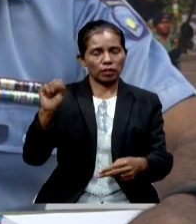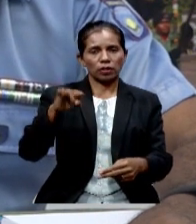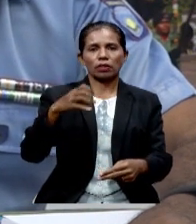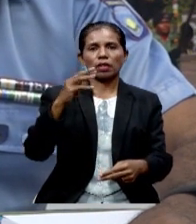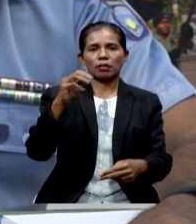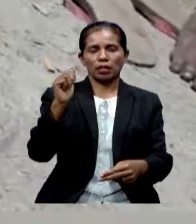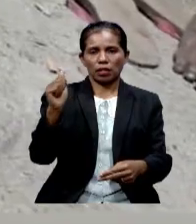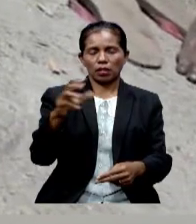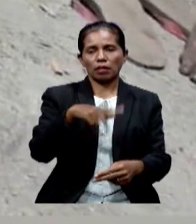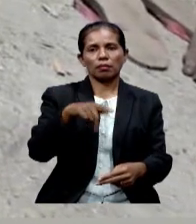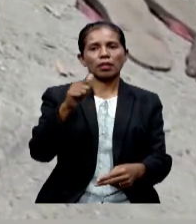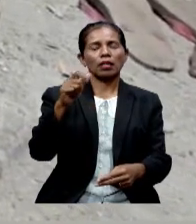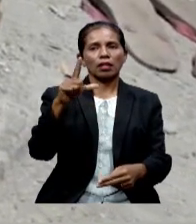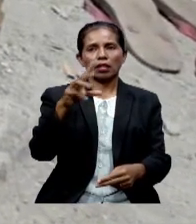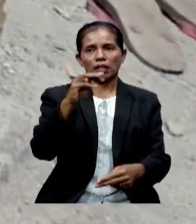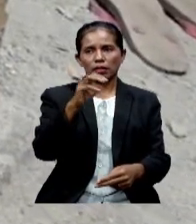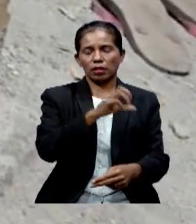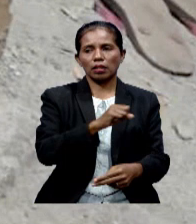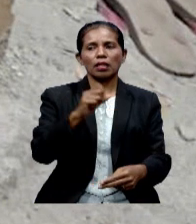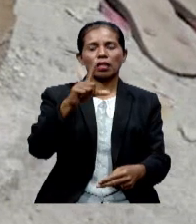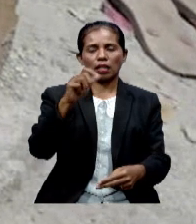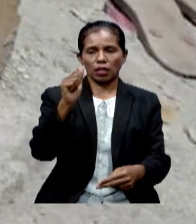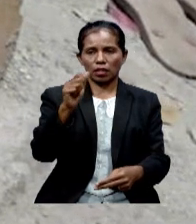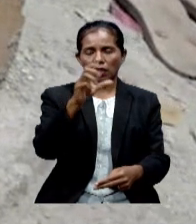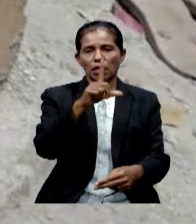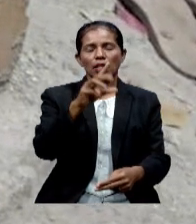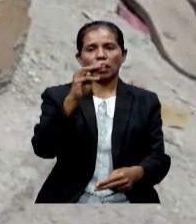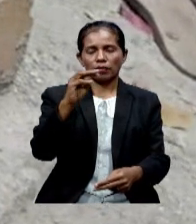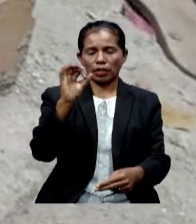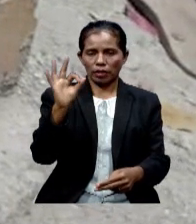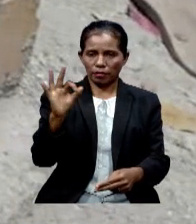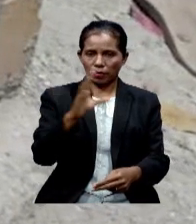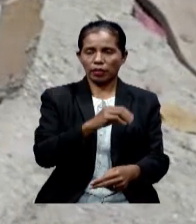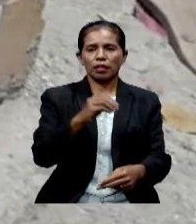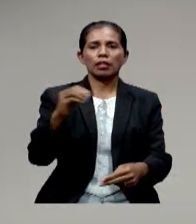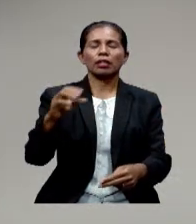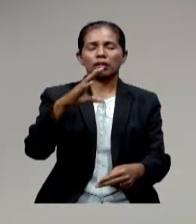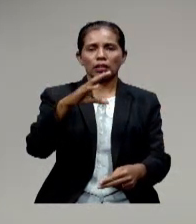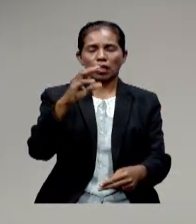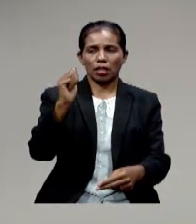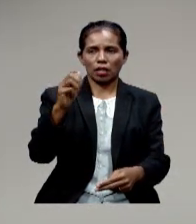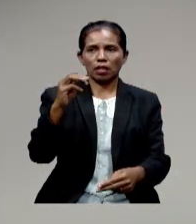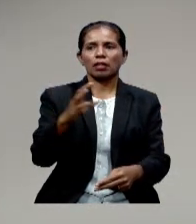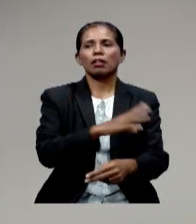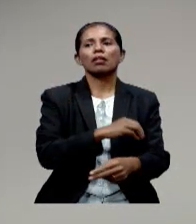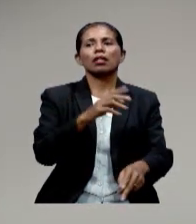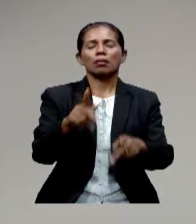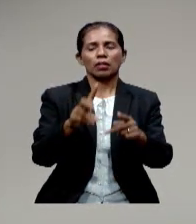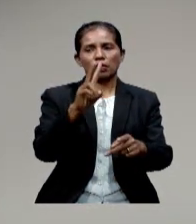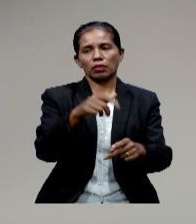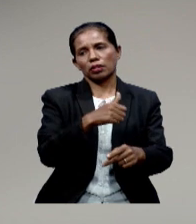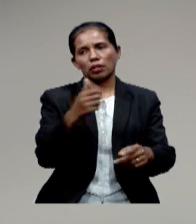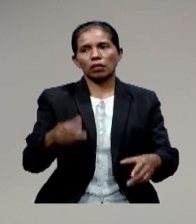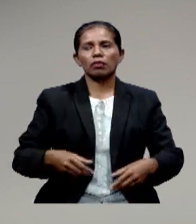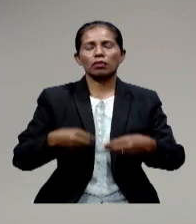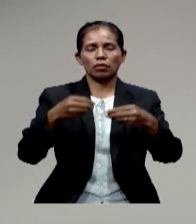JMA, PALS, EAS, LFM, no MCAS, mas é suspeito na Ingruacelo que entrega